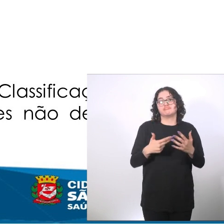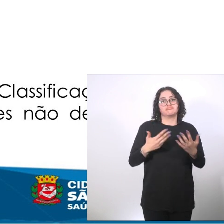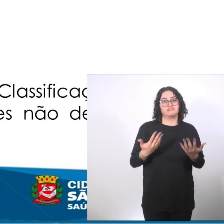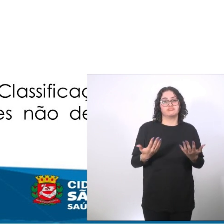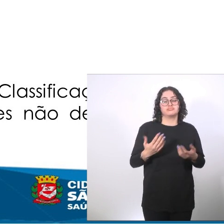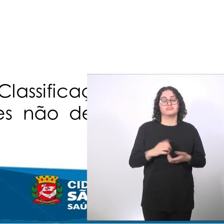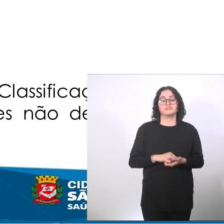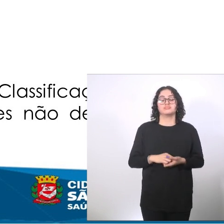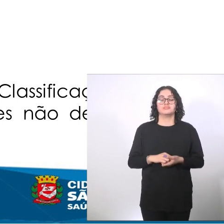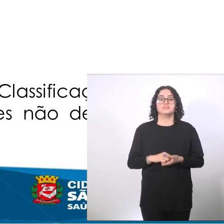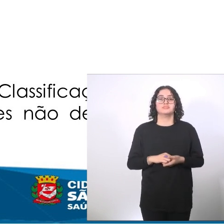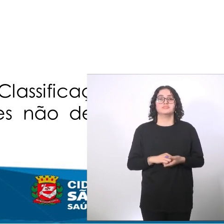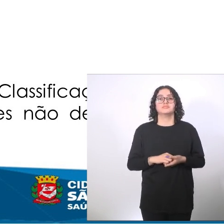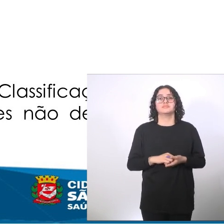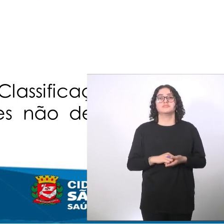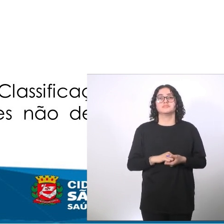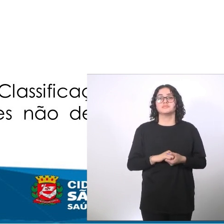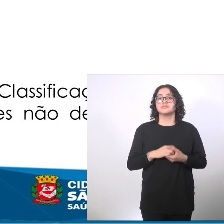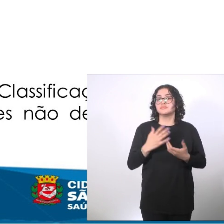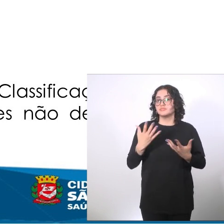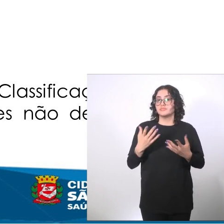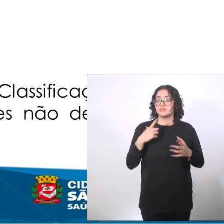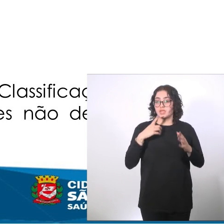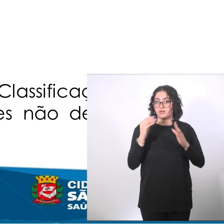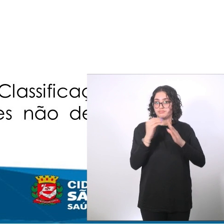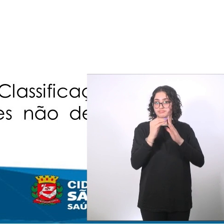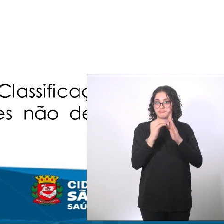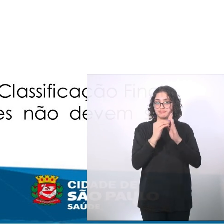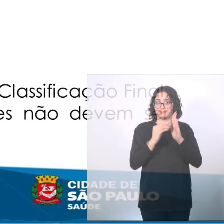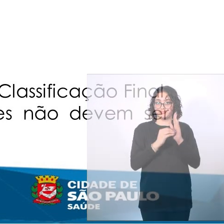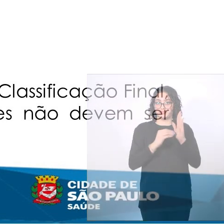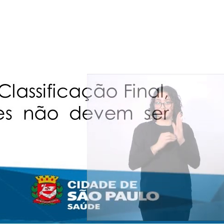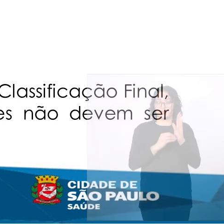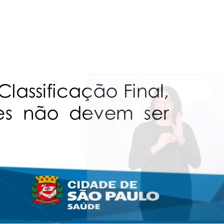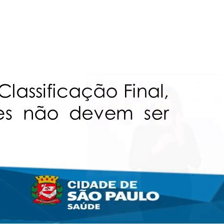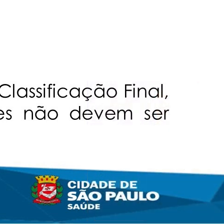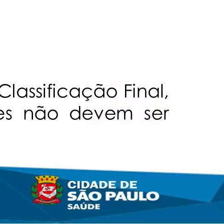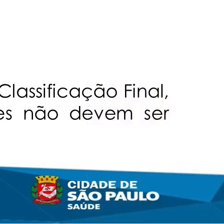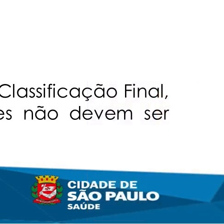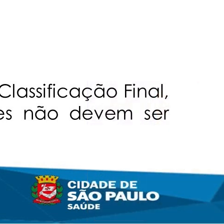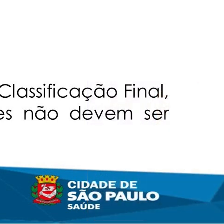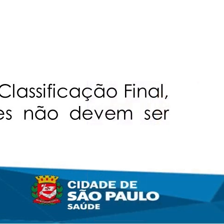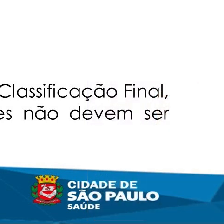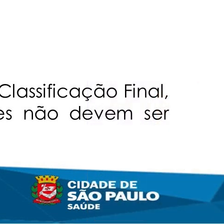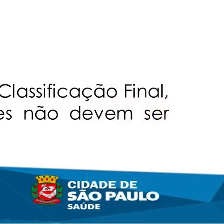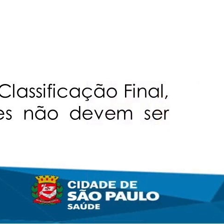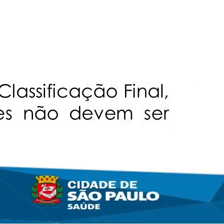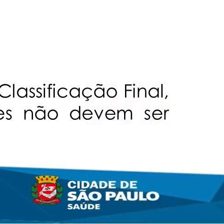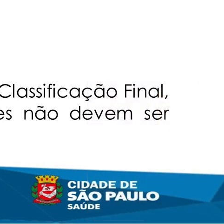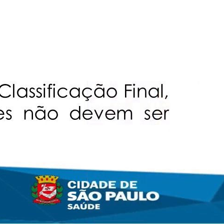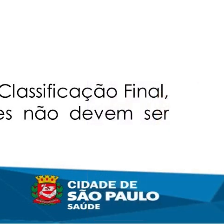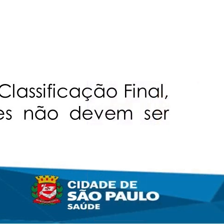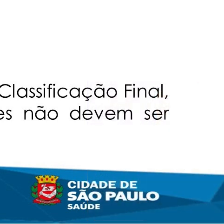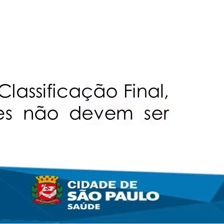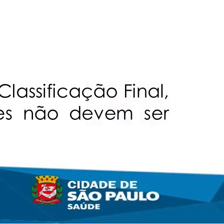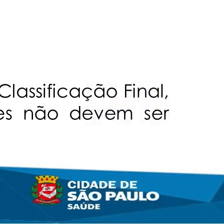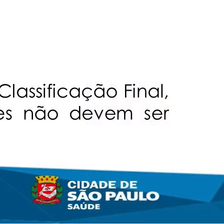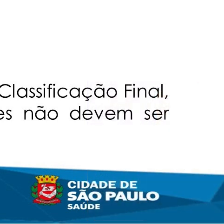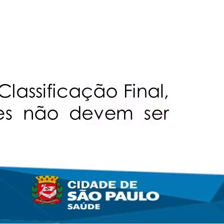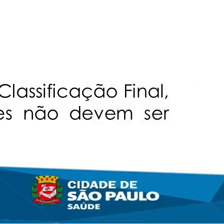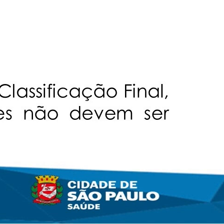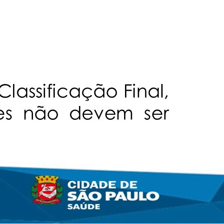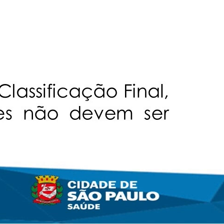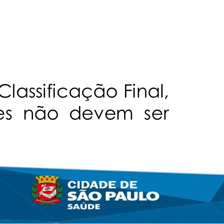Os campos critério de classificação, então, critério de descarte e classificação final devem